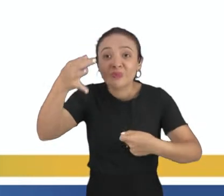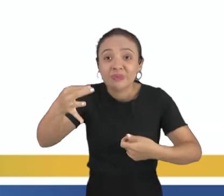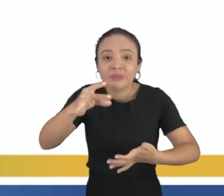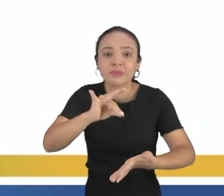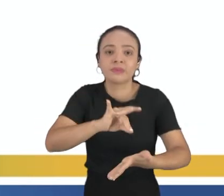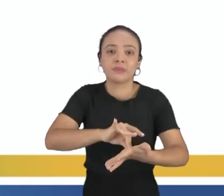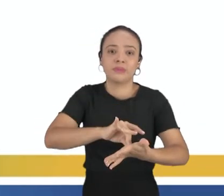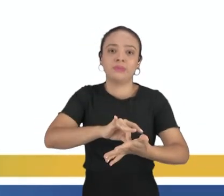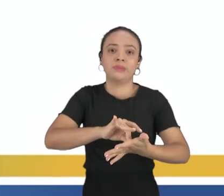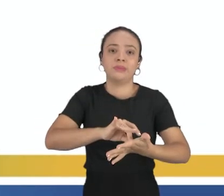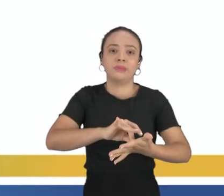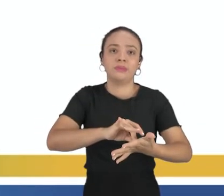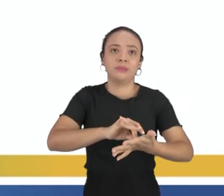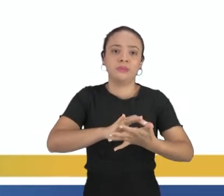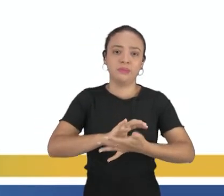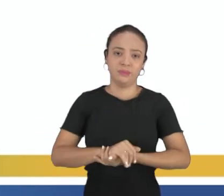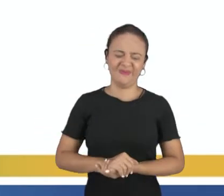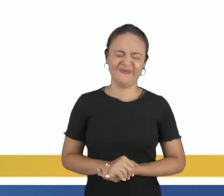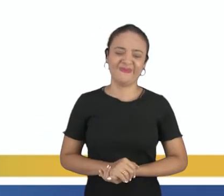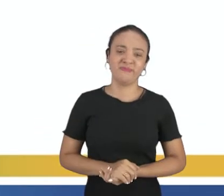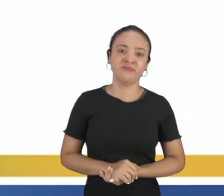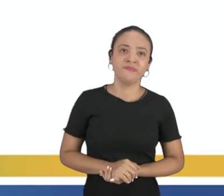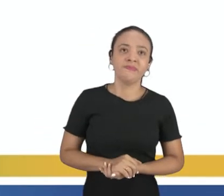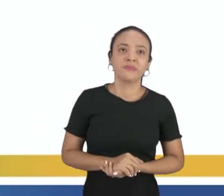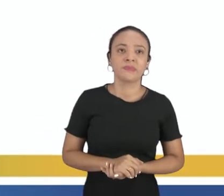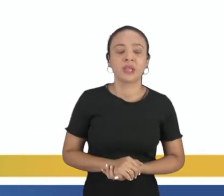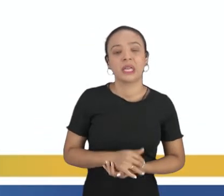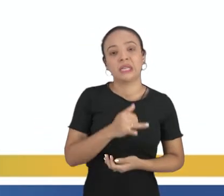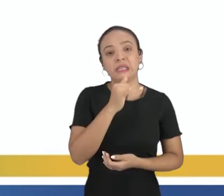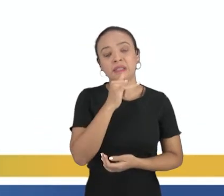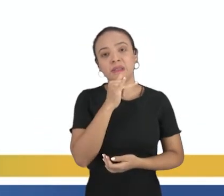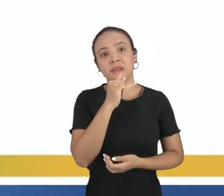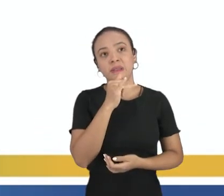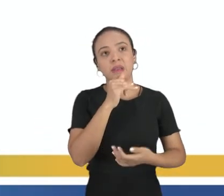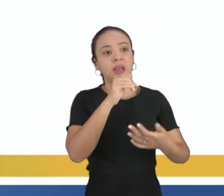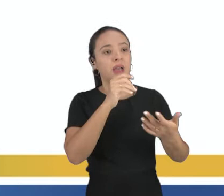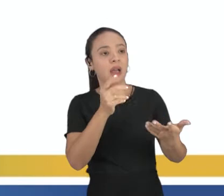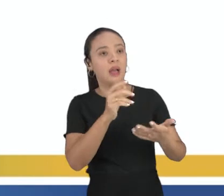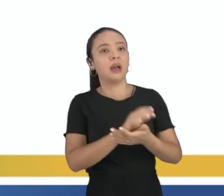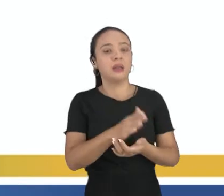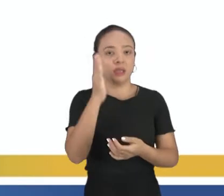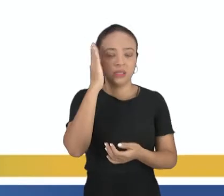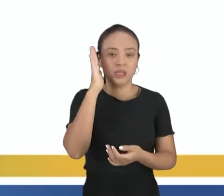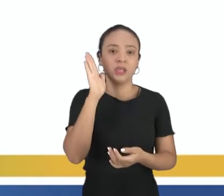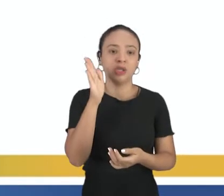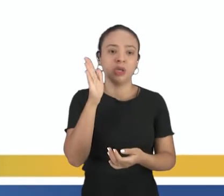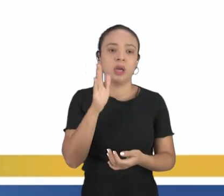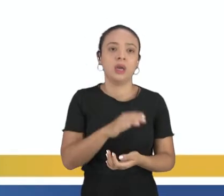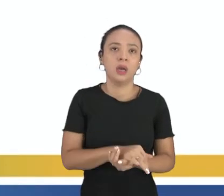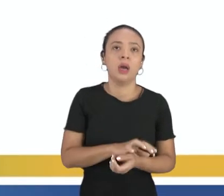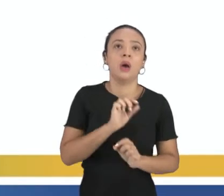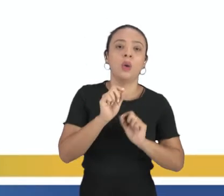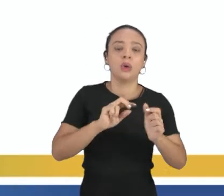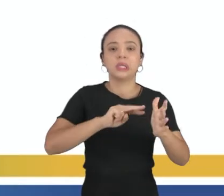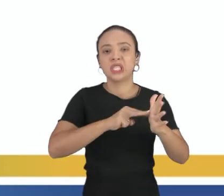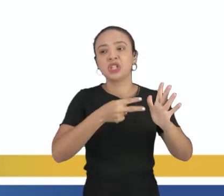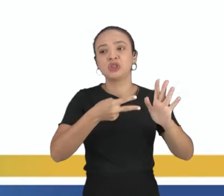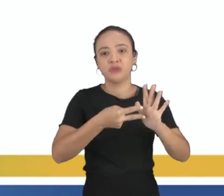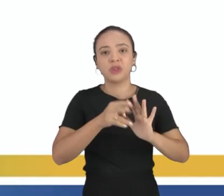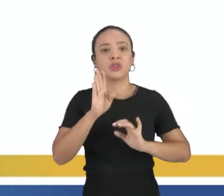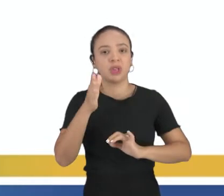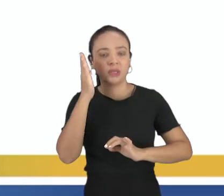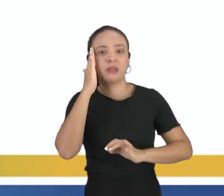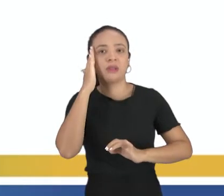você apenas decodificar, que significa dizer A com A, B com A, Bá, C com A, K. Se você